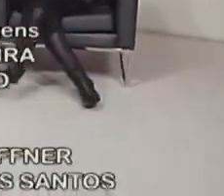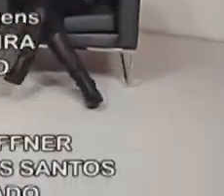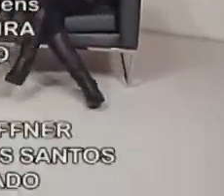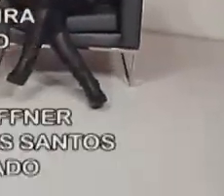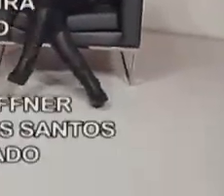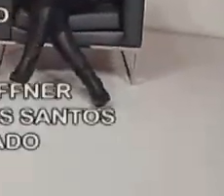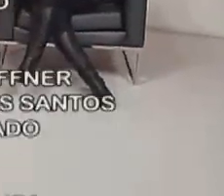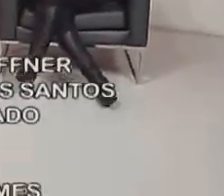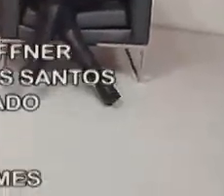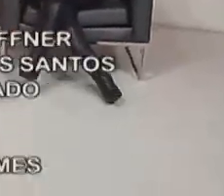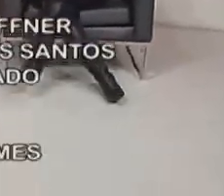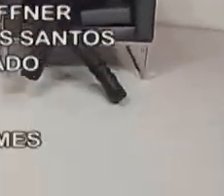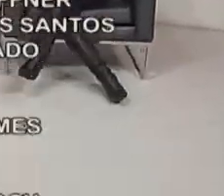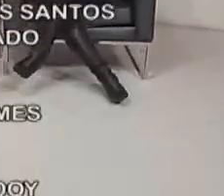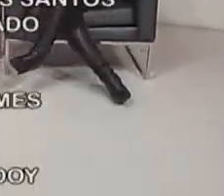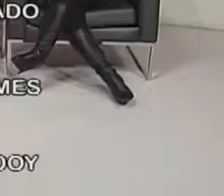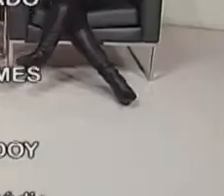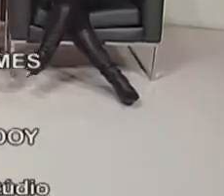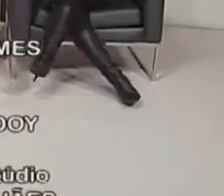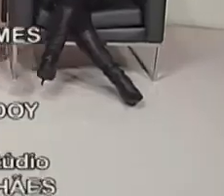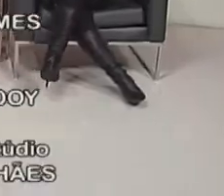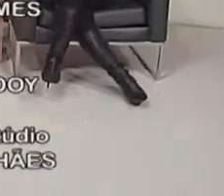E aí